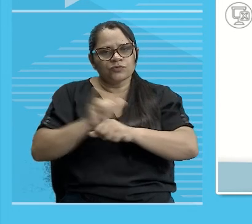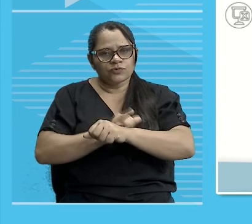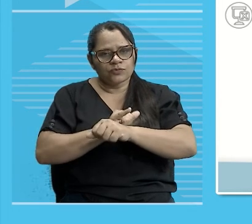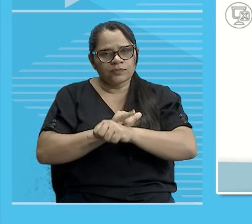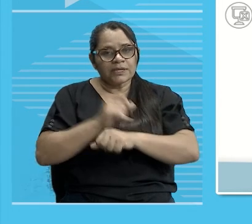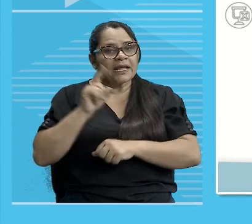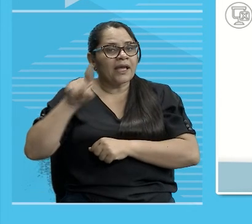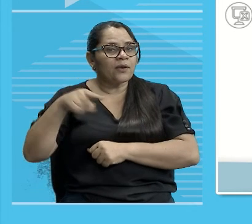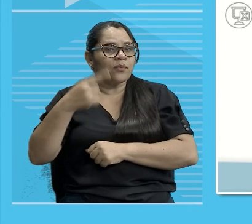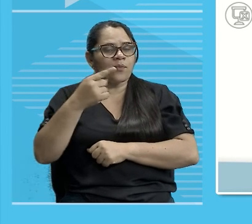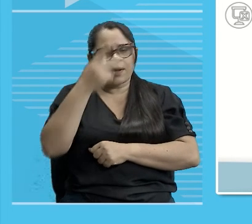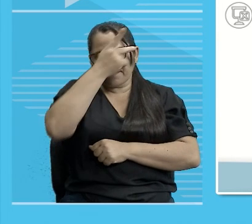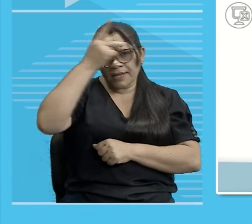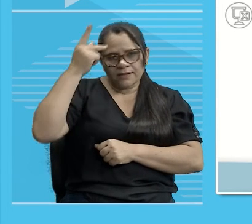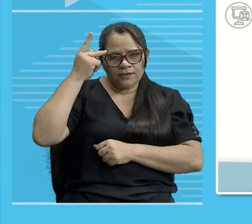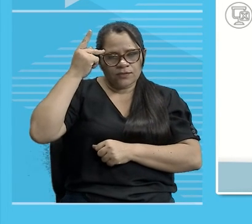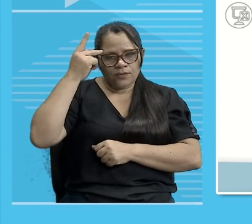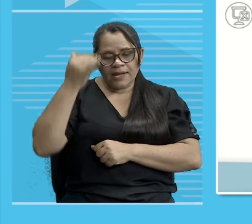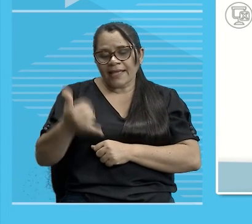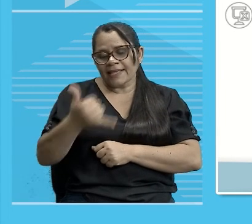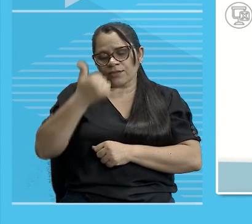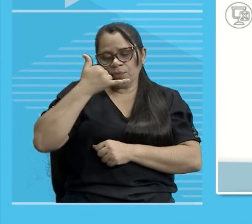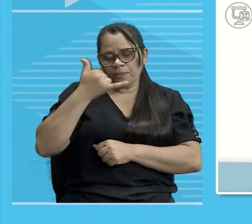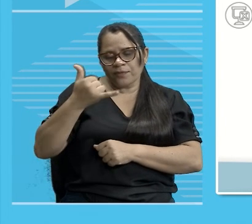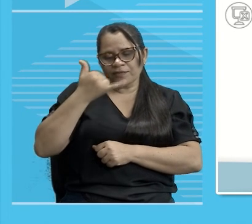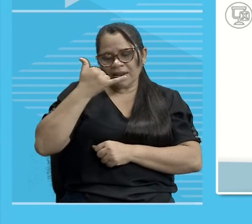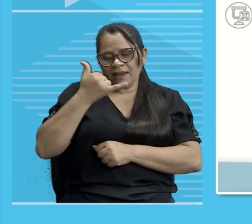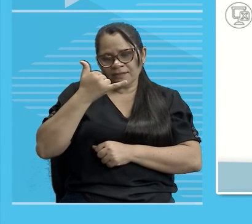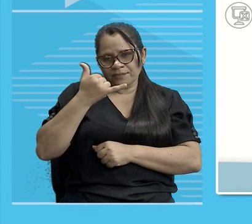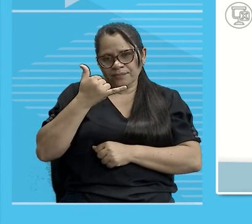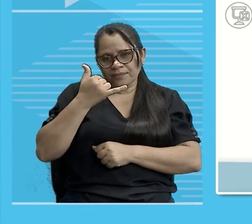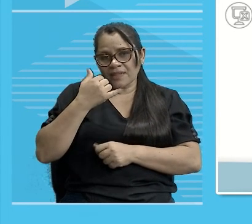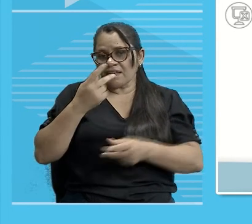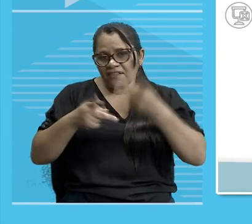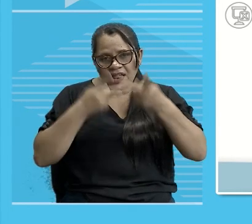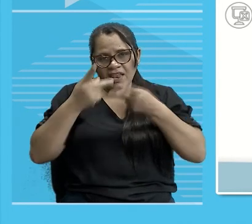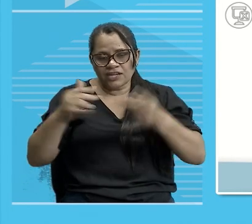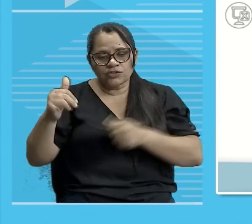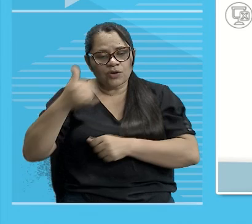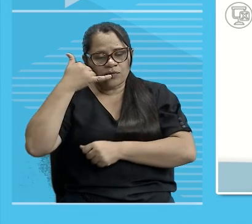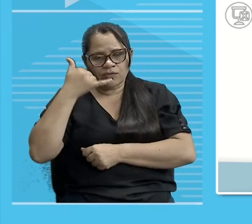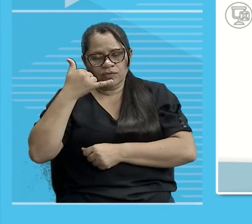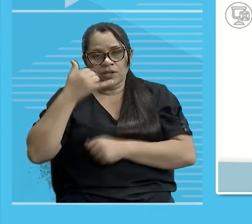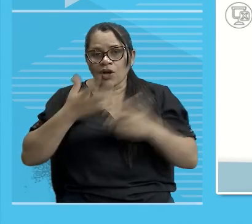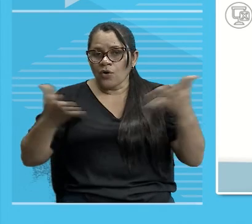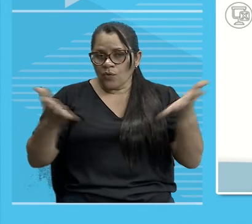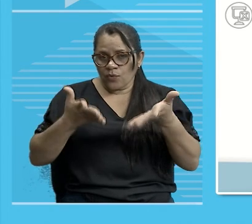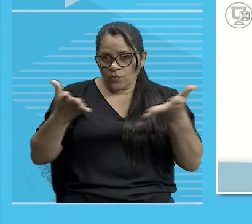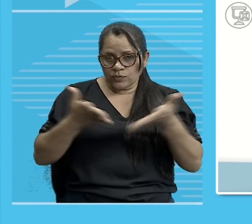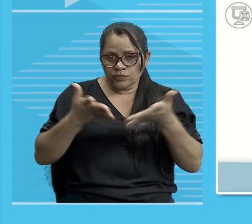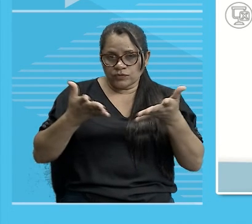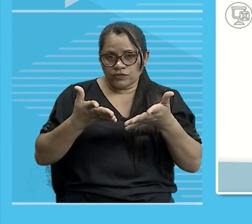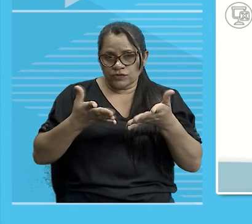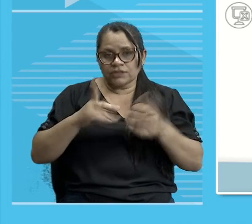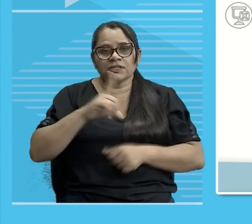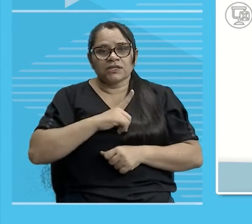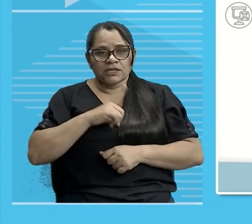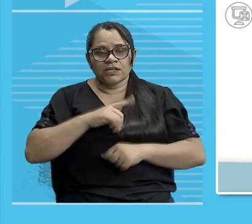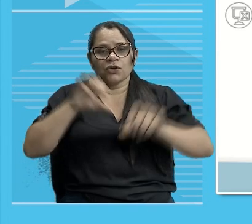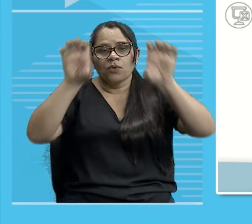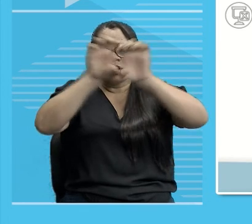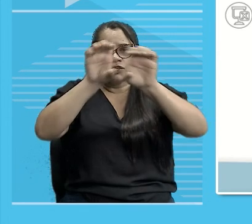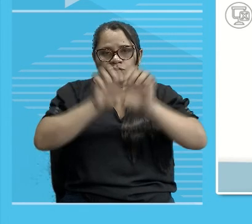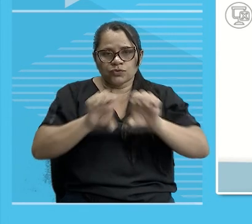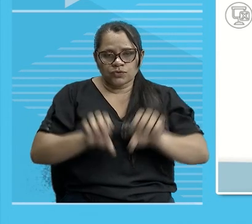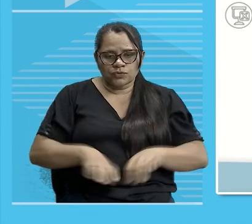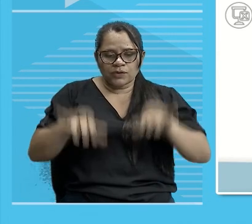com selo diante de um celular falando alguma coisa hoje nós temos todo uma estrutura de